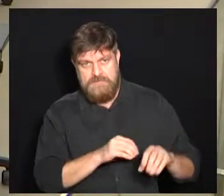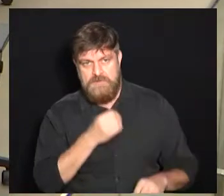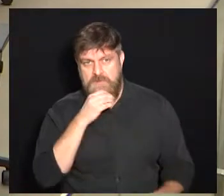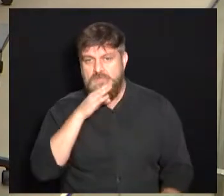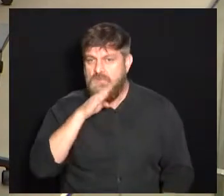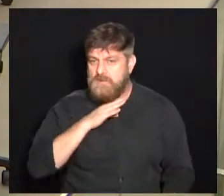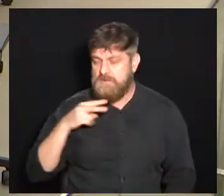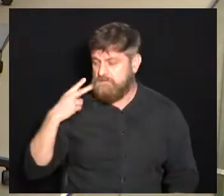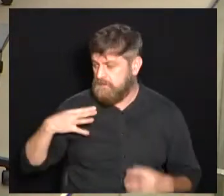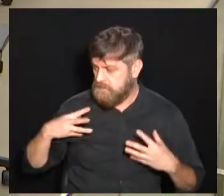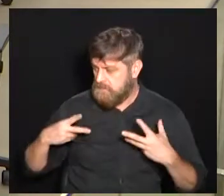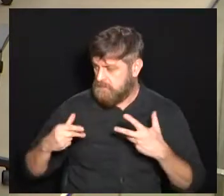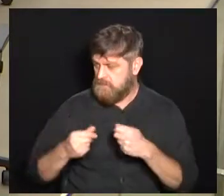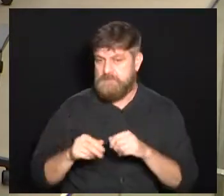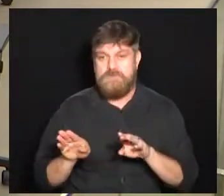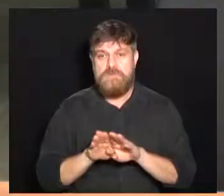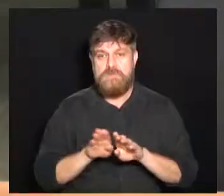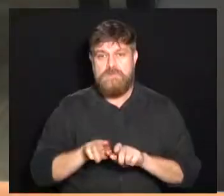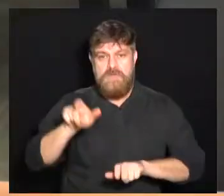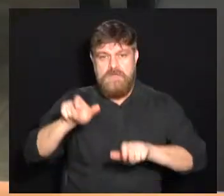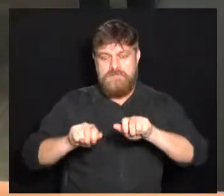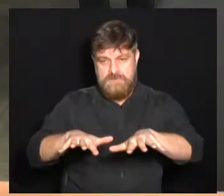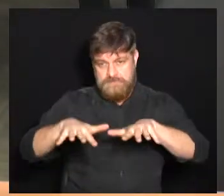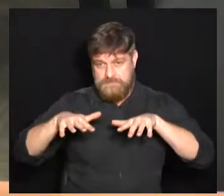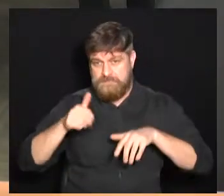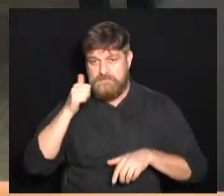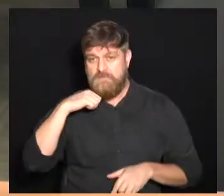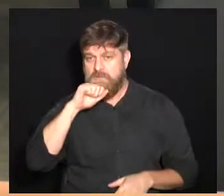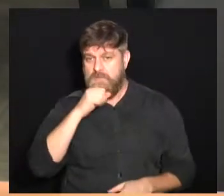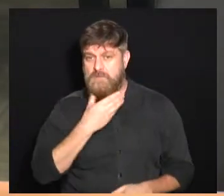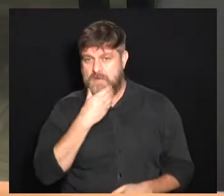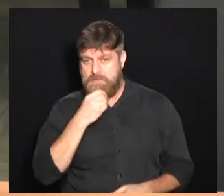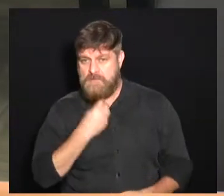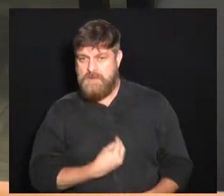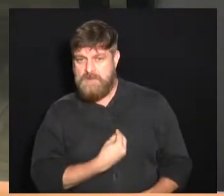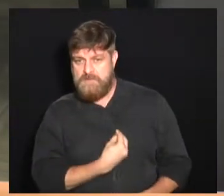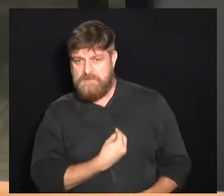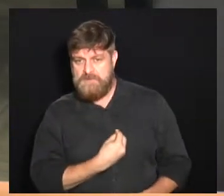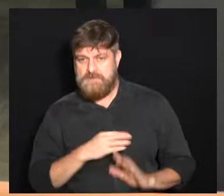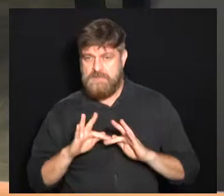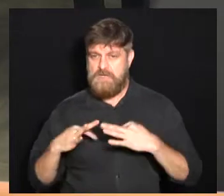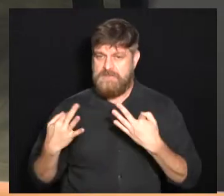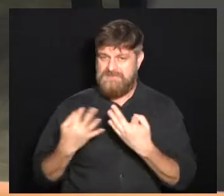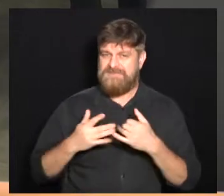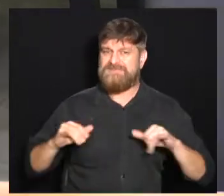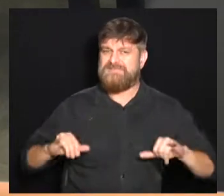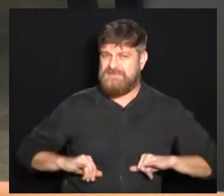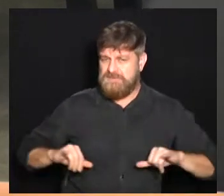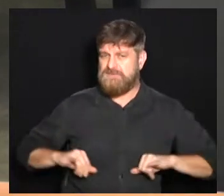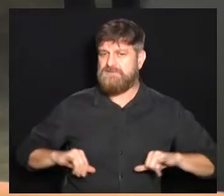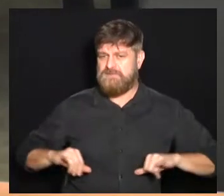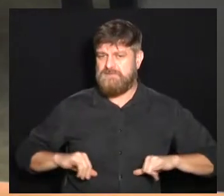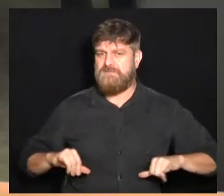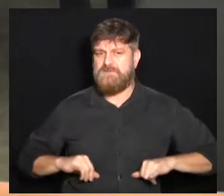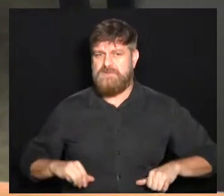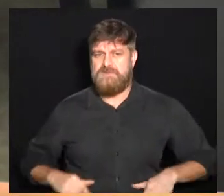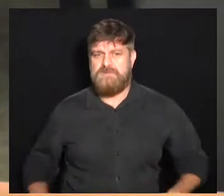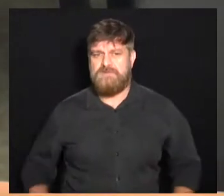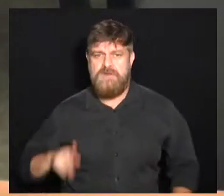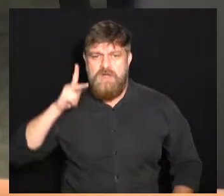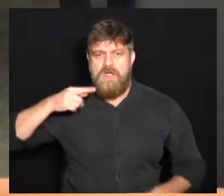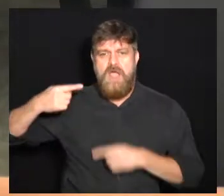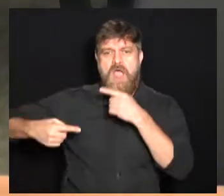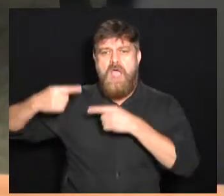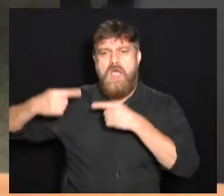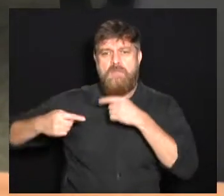vereadores, todos a vereadora. E boa tarde às mães e pais que estão aqui, às famílias que estão sofrendo com a desestruturação de uma política pública